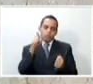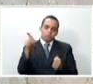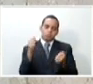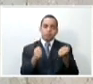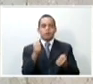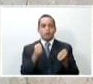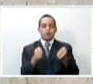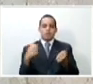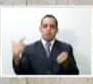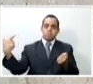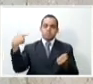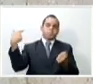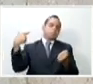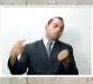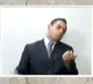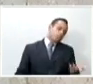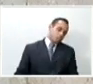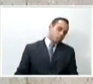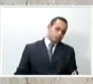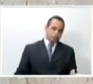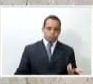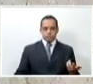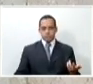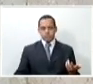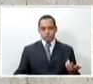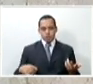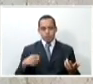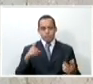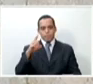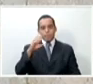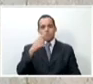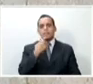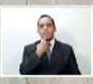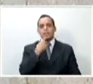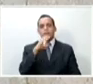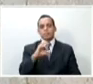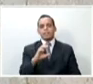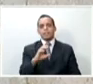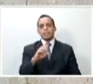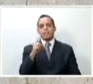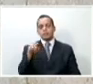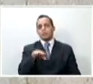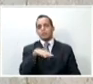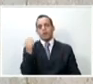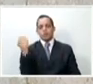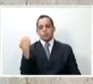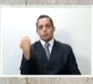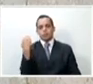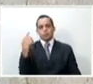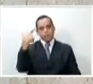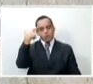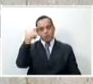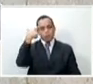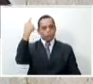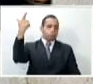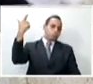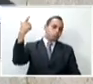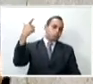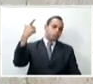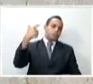Foi assassinado. Soldado Adires Luiz dos Santos, de Campinas, morto no dia 12 de janeiro com um tiro na cabeça quando abastecia o